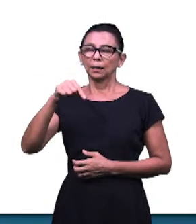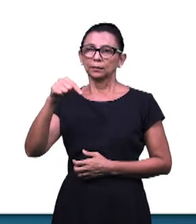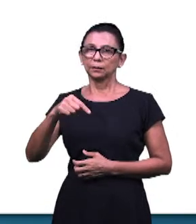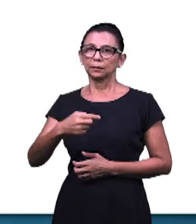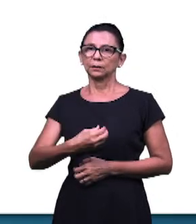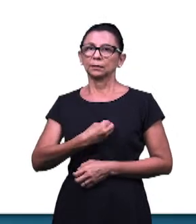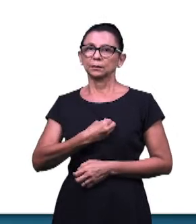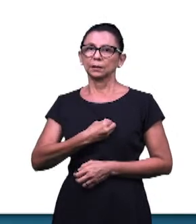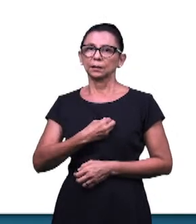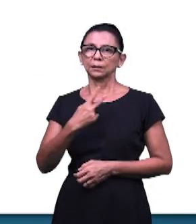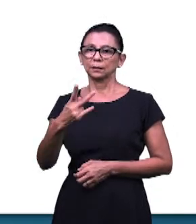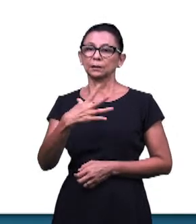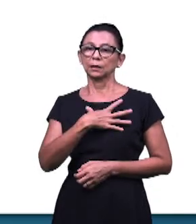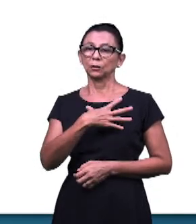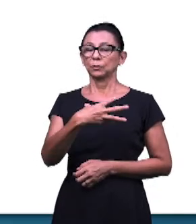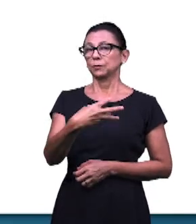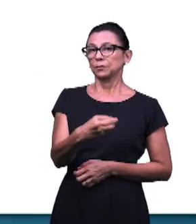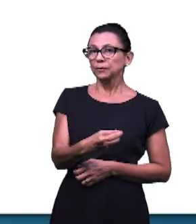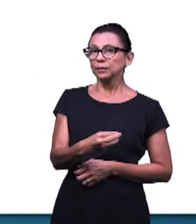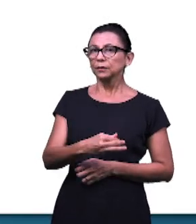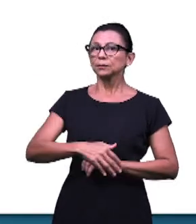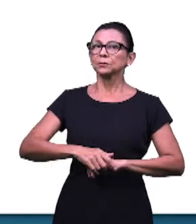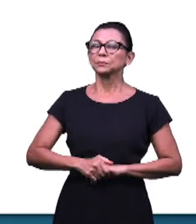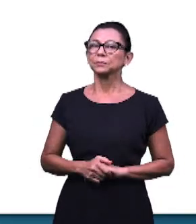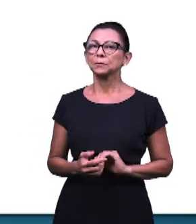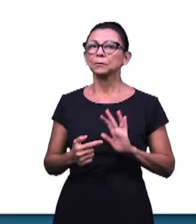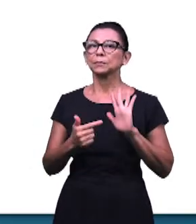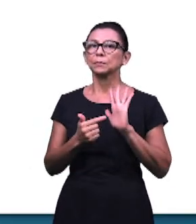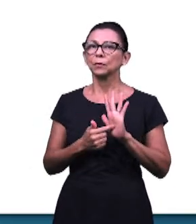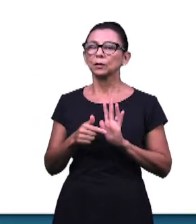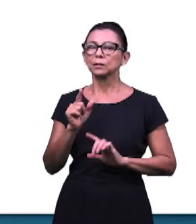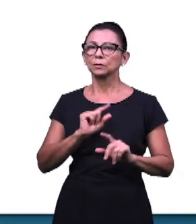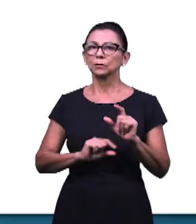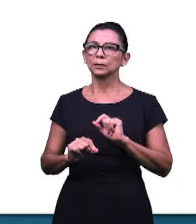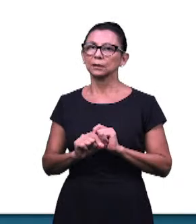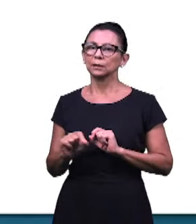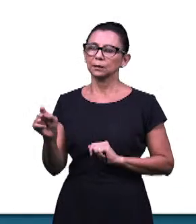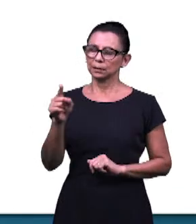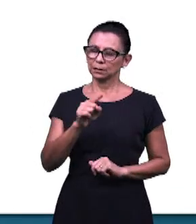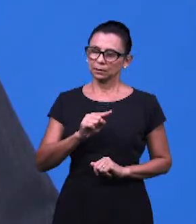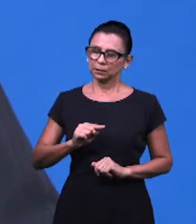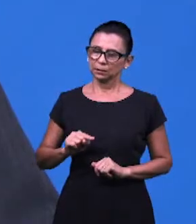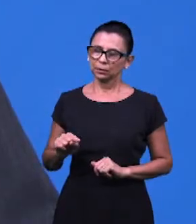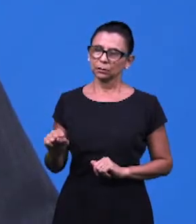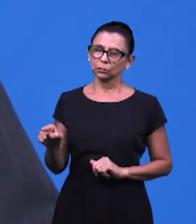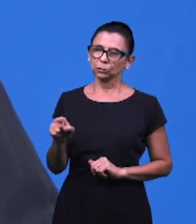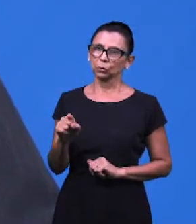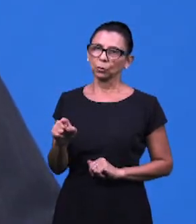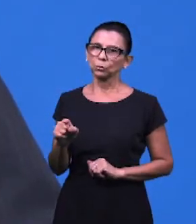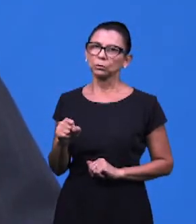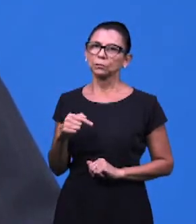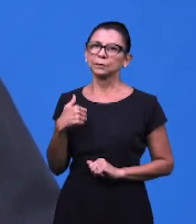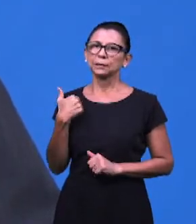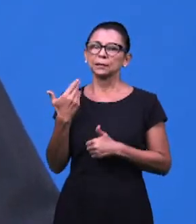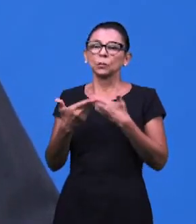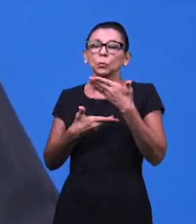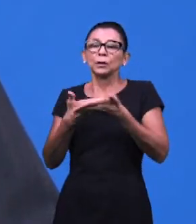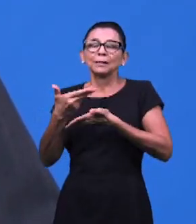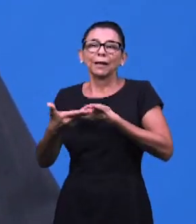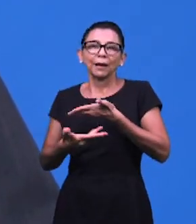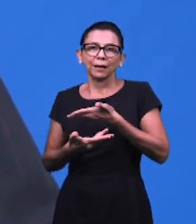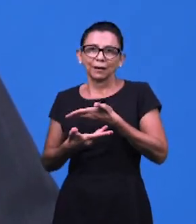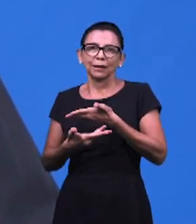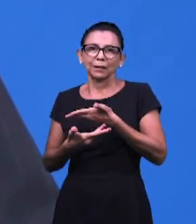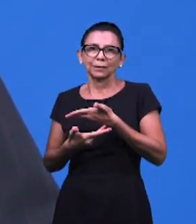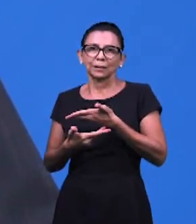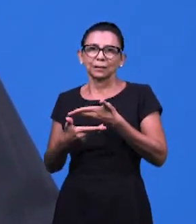e dedicação que a igreja deve ter com os irmãos. Que coisa maravilhosa a preocupação da irmã